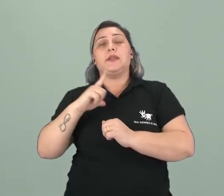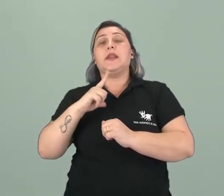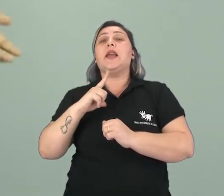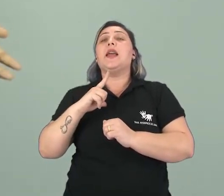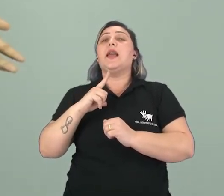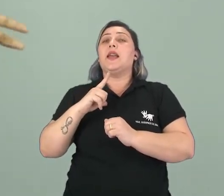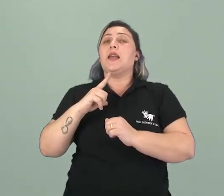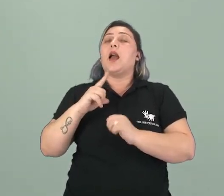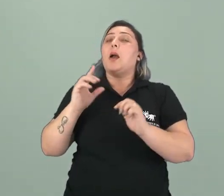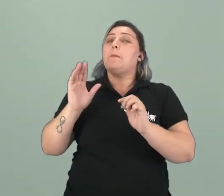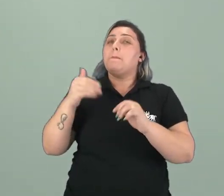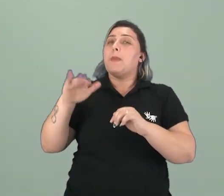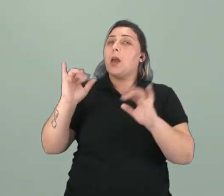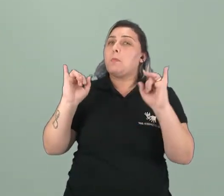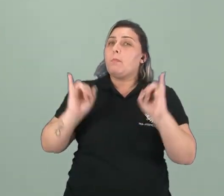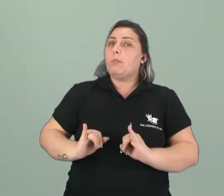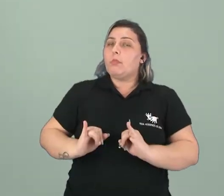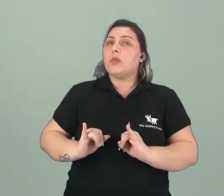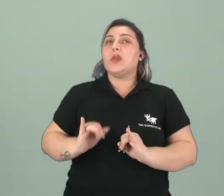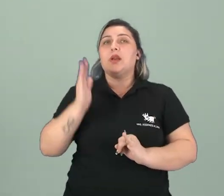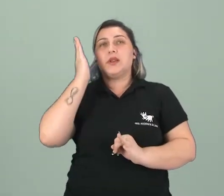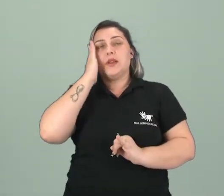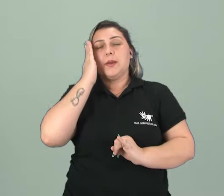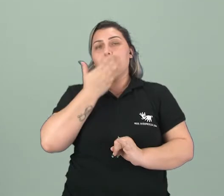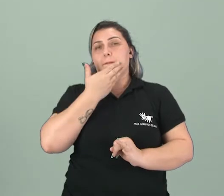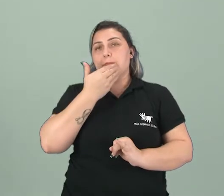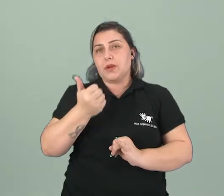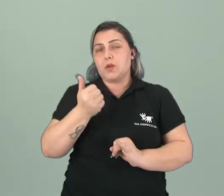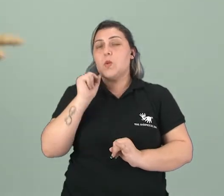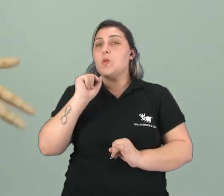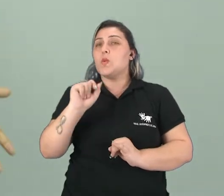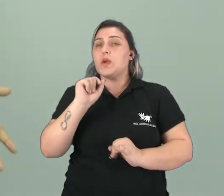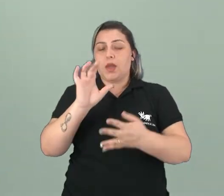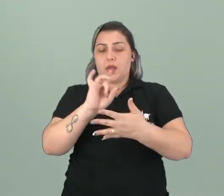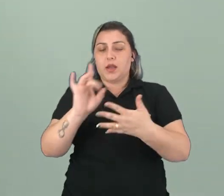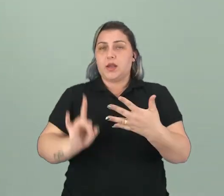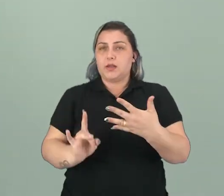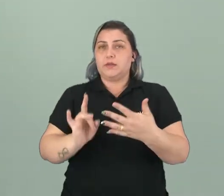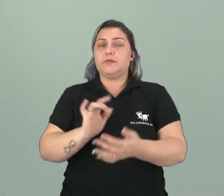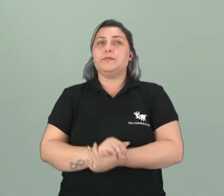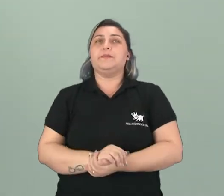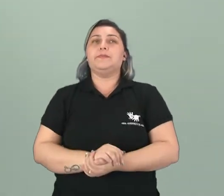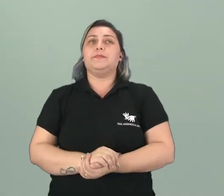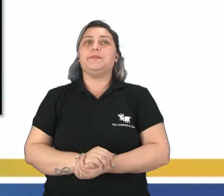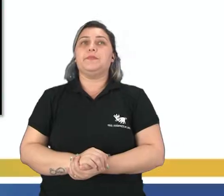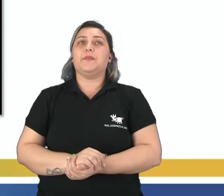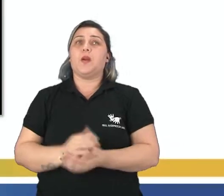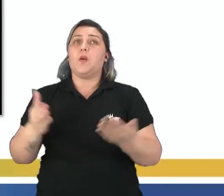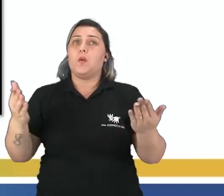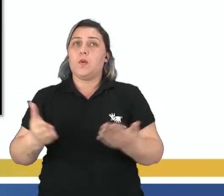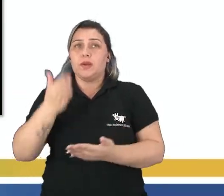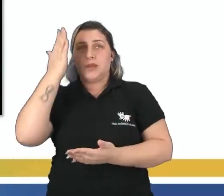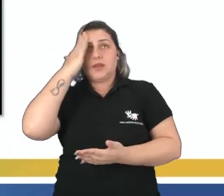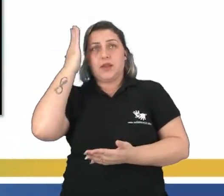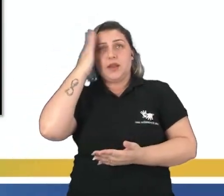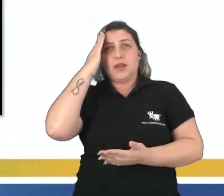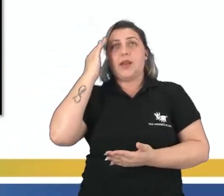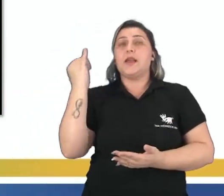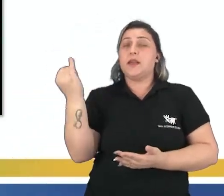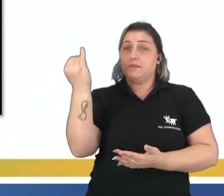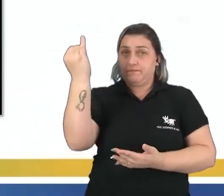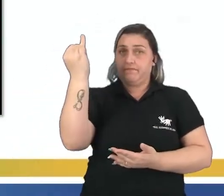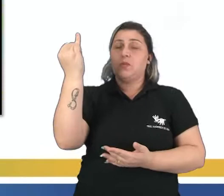fisiologia mais magra, né? E a gente vai entender melhor o que é cada um deles. Hoje sabe-se que o biotipo é essencial